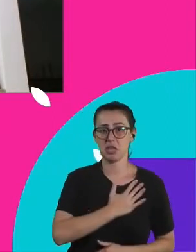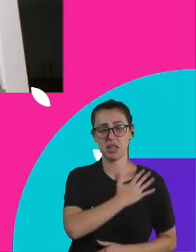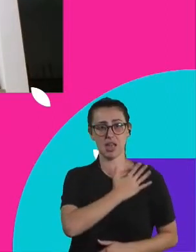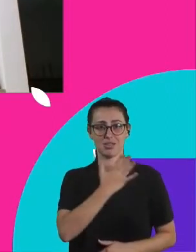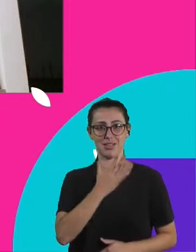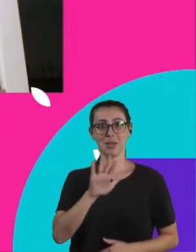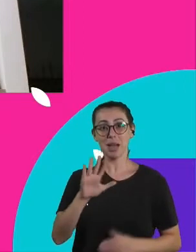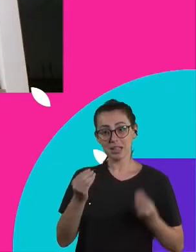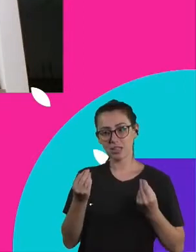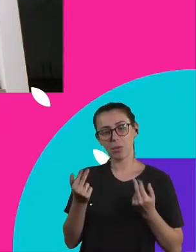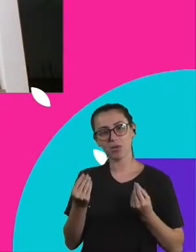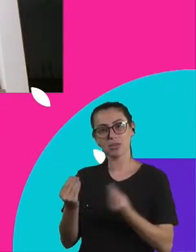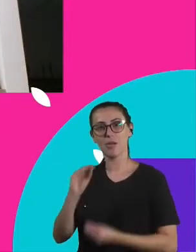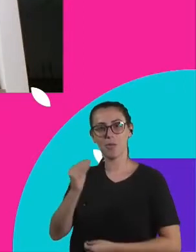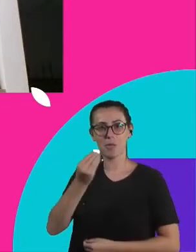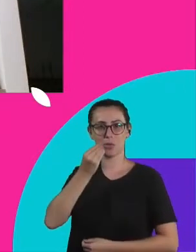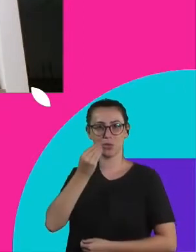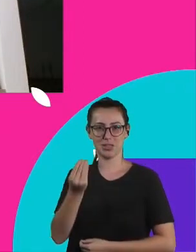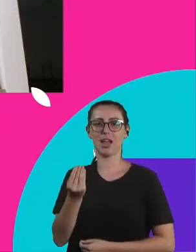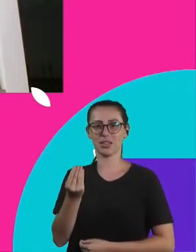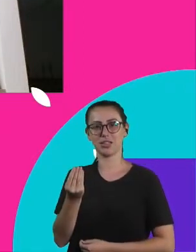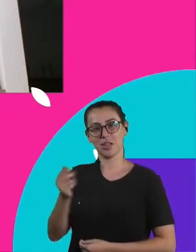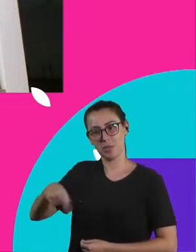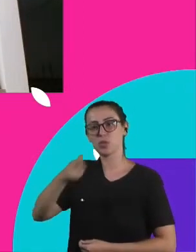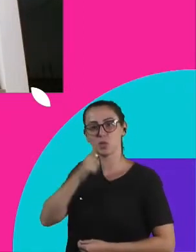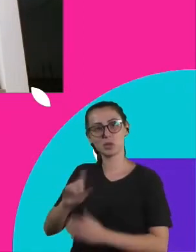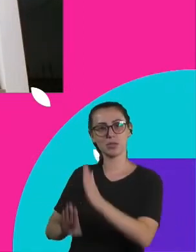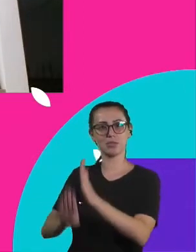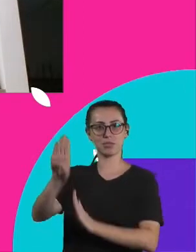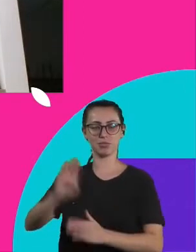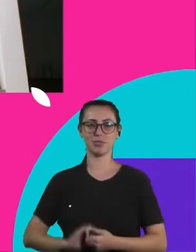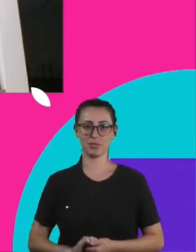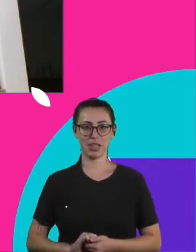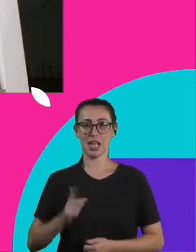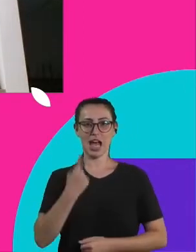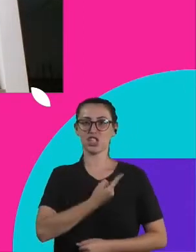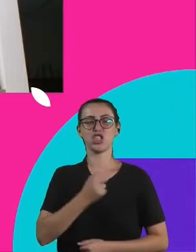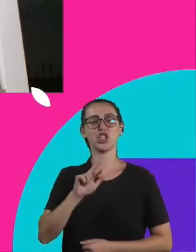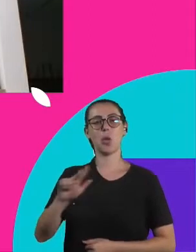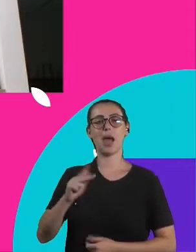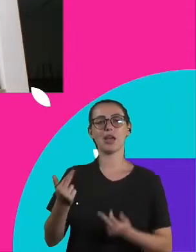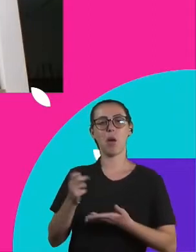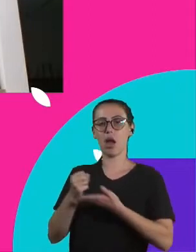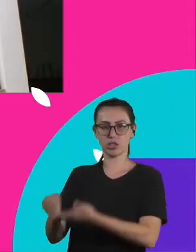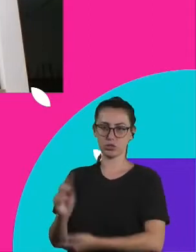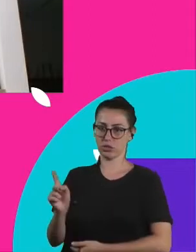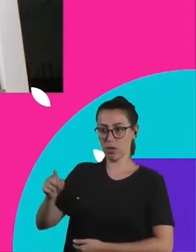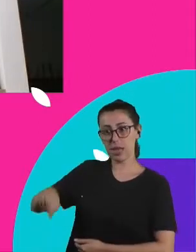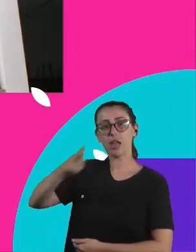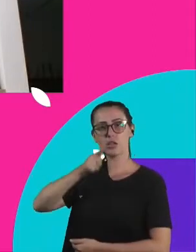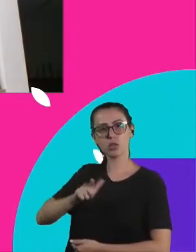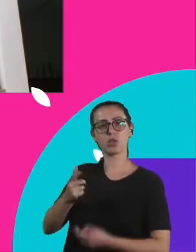que significa dizer que nós não somos os patrões dessas pessoas. A Flytour passa a vender mais passagem aérea também nesse território, passa a fazer com que essas pessoas